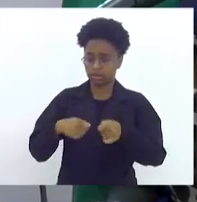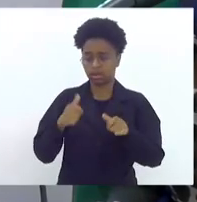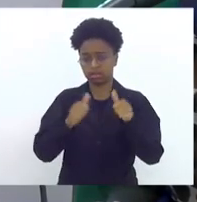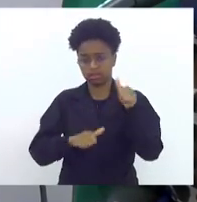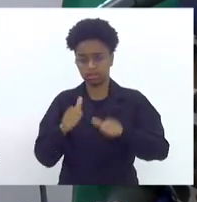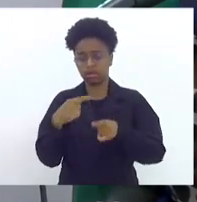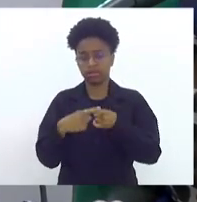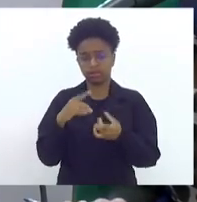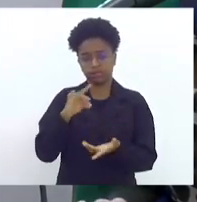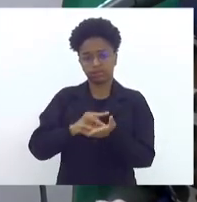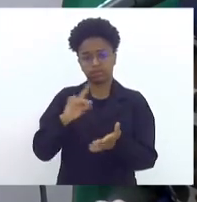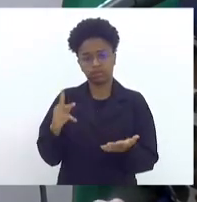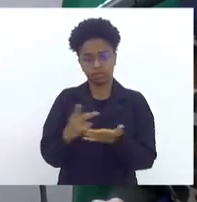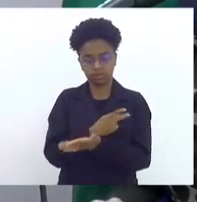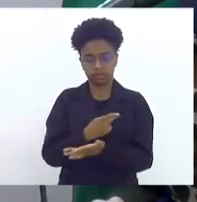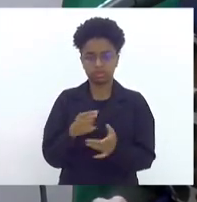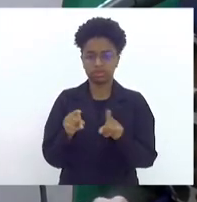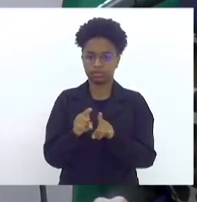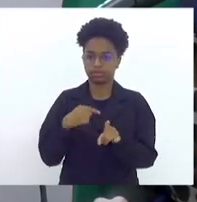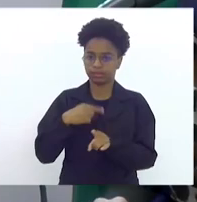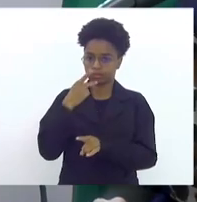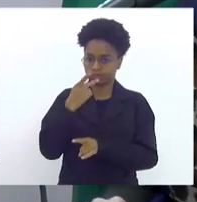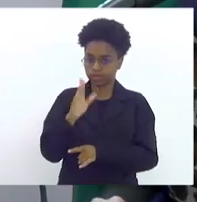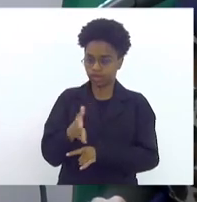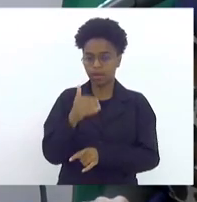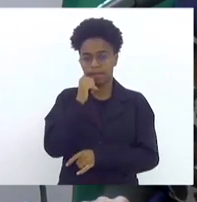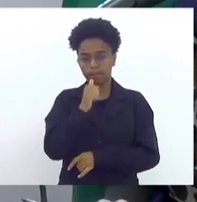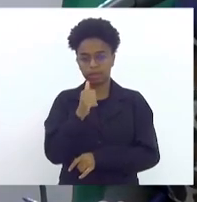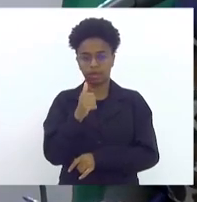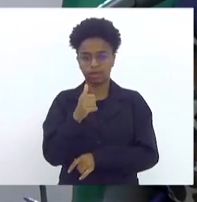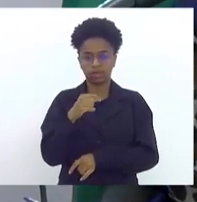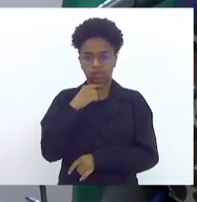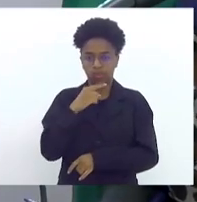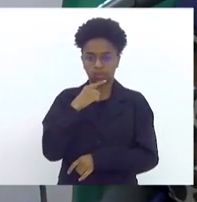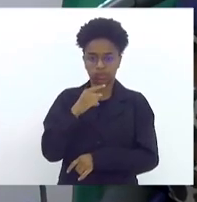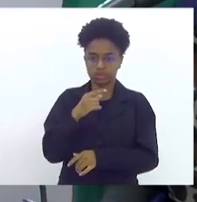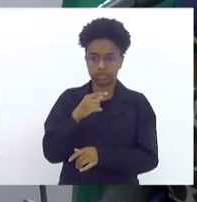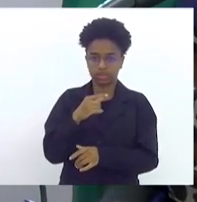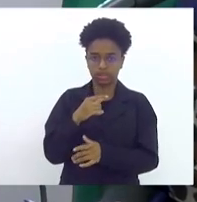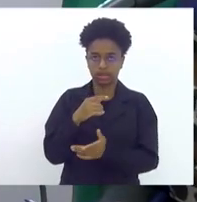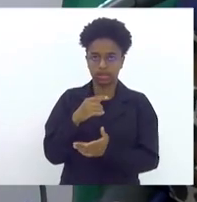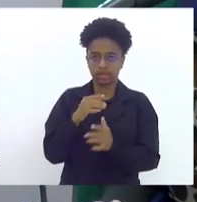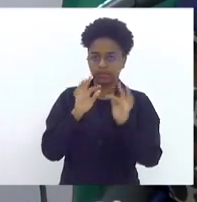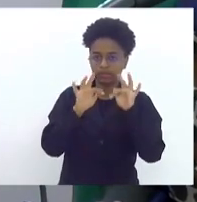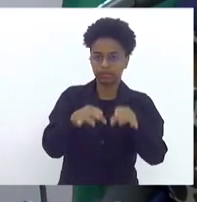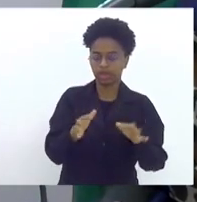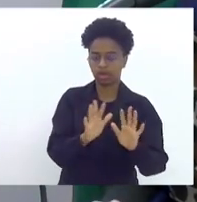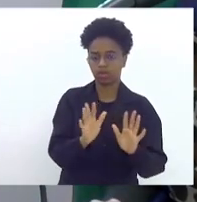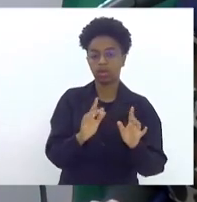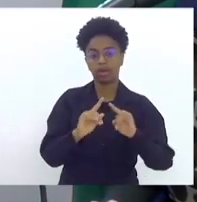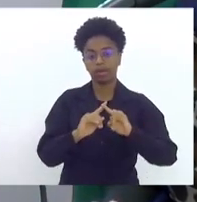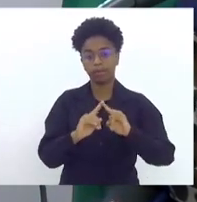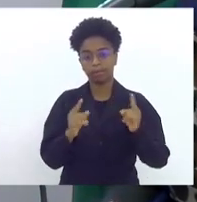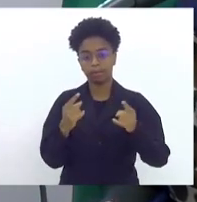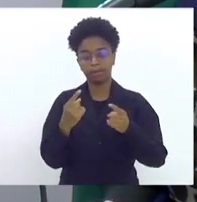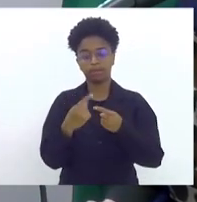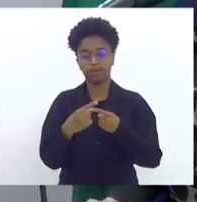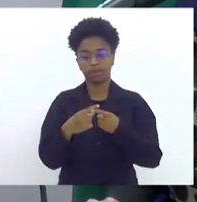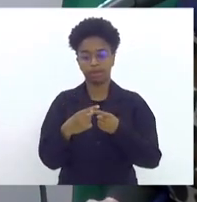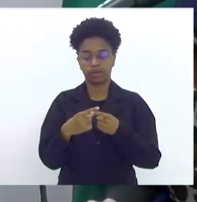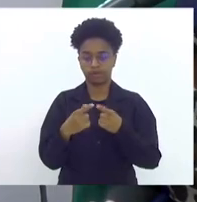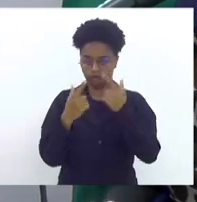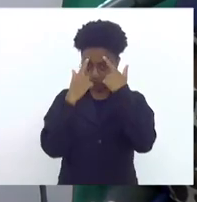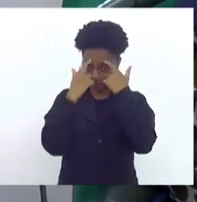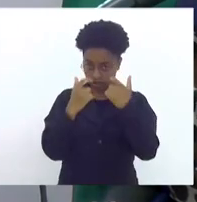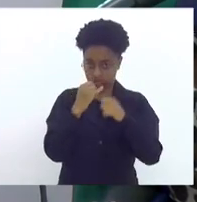que está acontecendo e Foi o que eu disse as mulheres não chegam no finalmente agressão vem dos homens ponto mas a cibernética vem muito das mulheres e